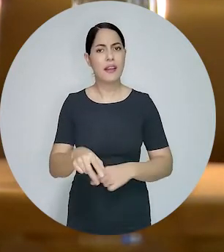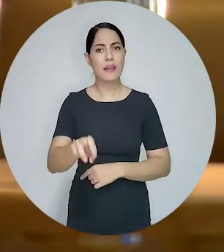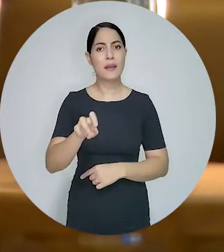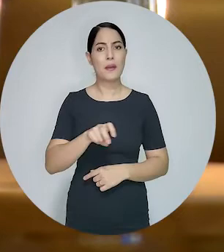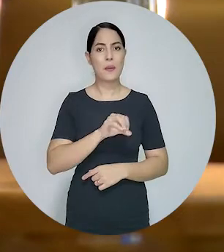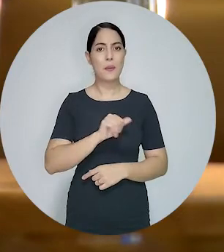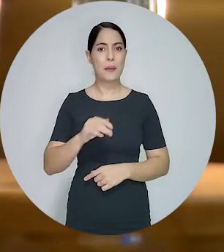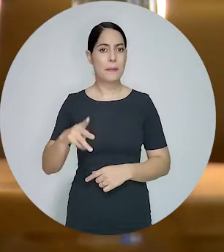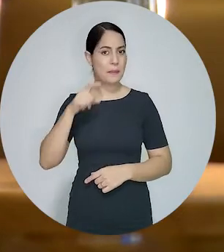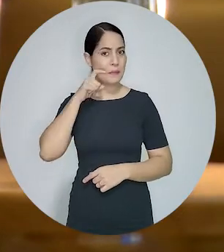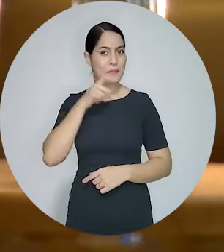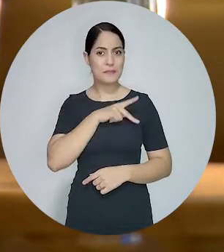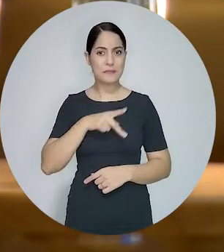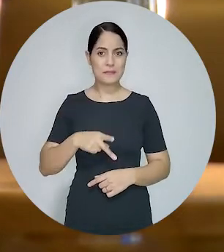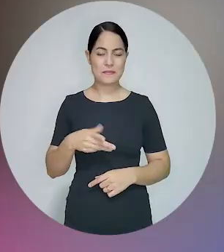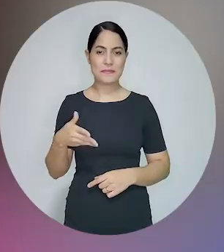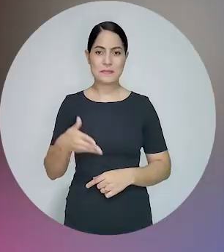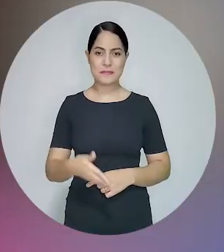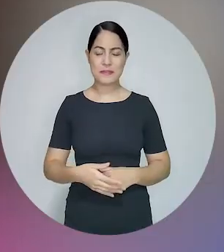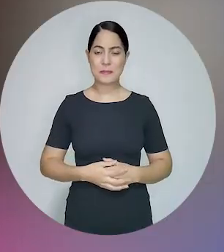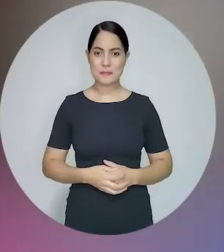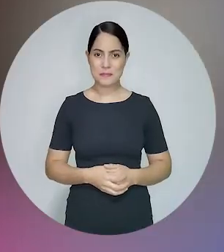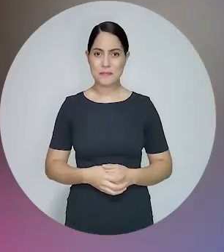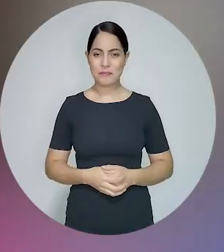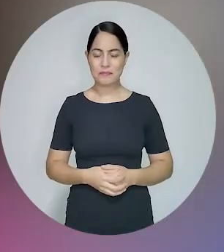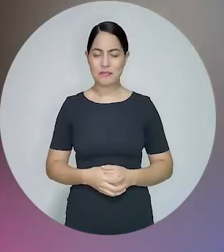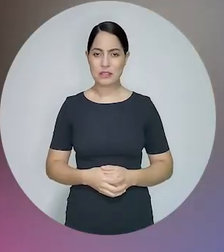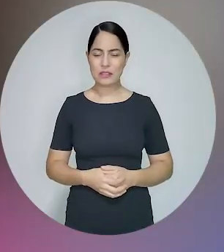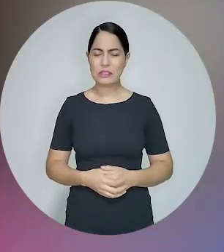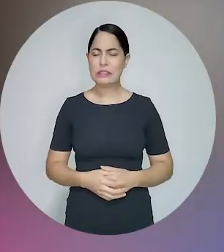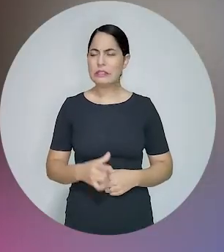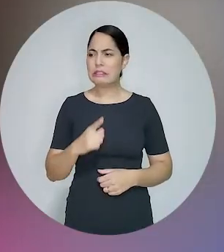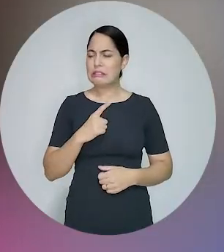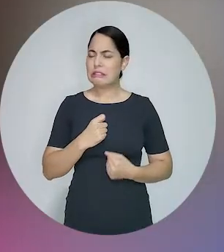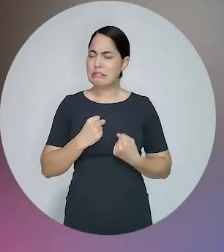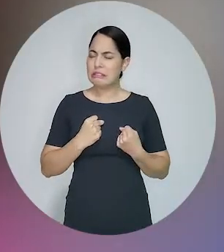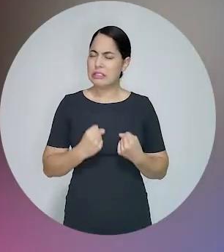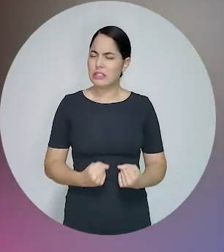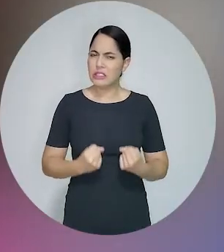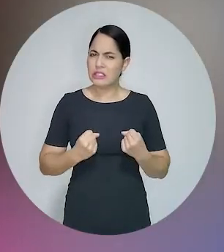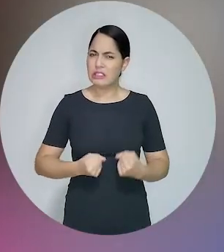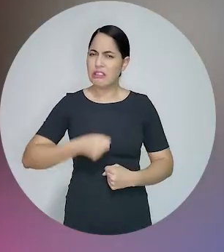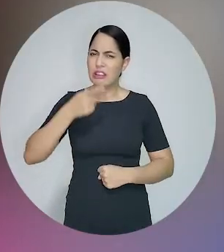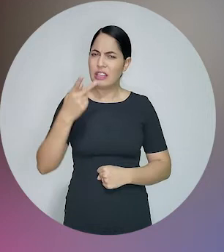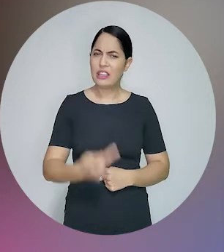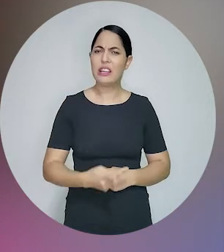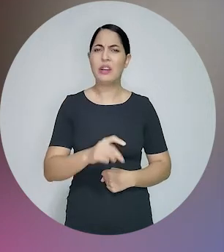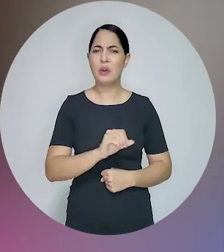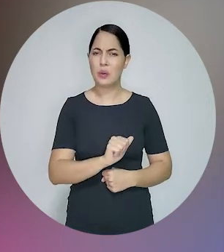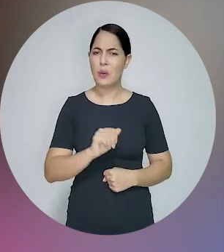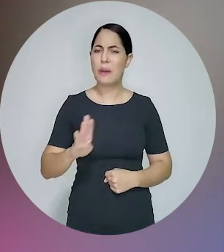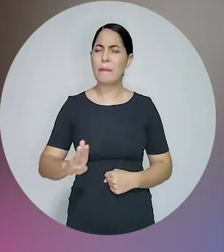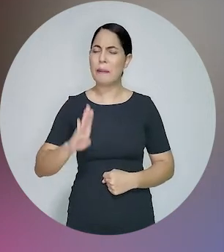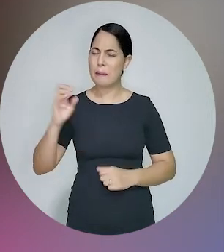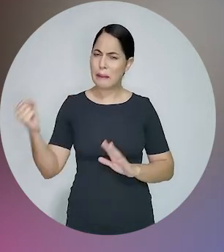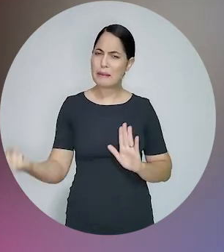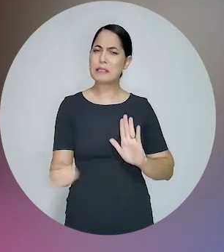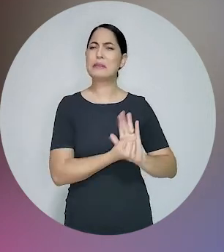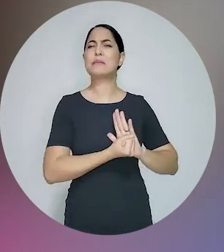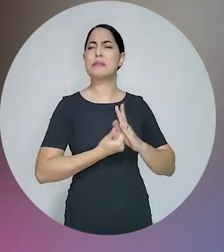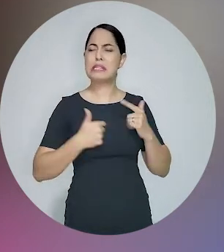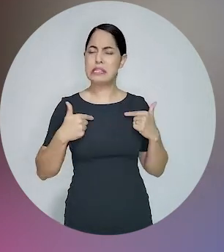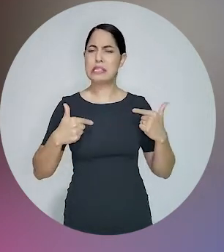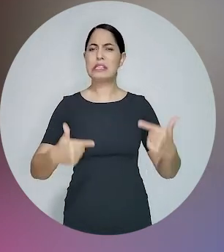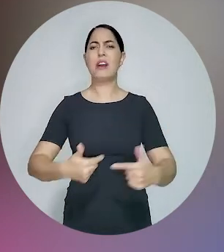da Presidência Nacional da OAB. E por carregar o peso desta instituição marcada por tanta bravura,